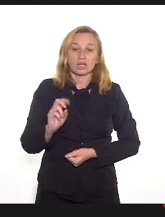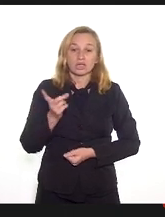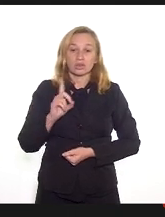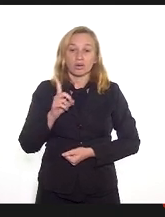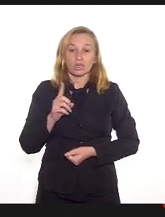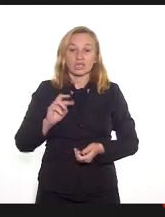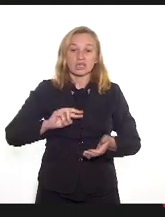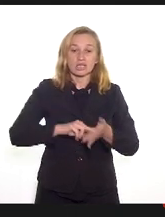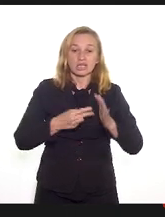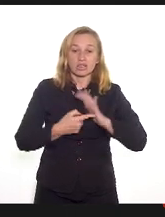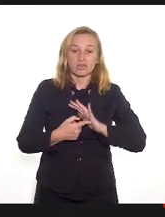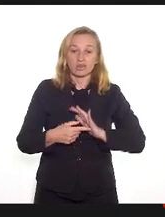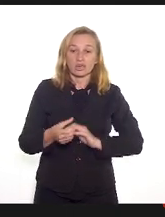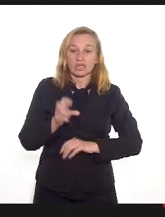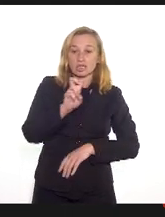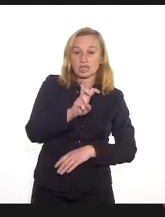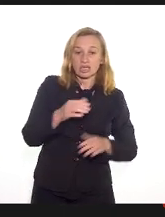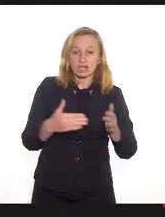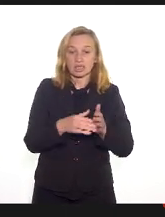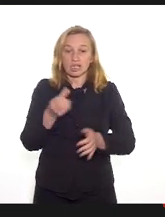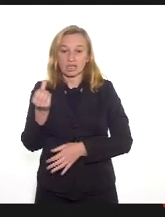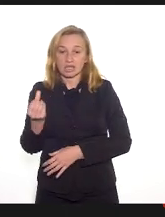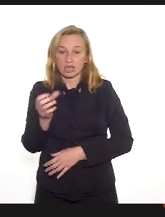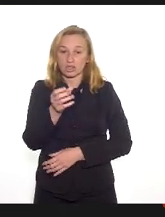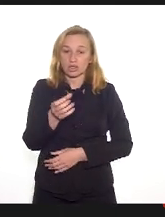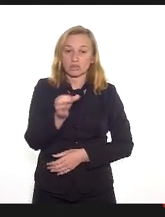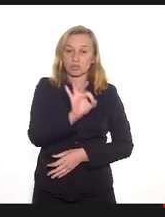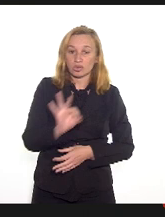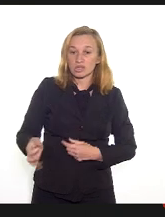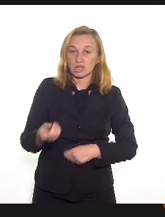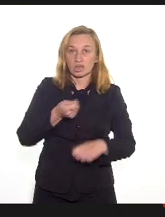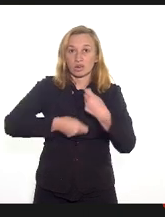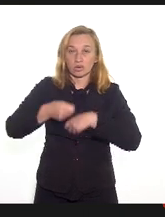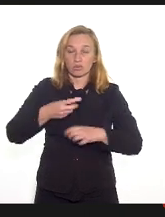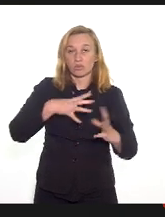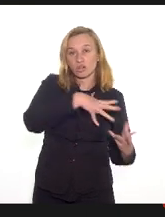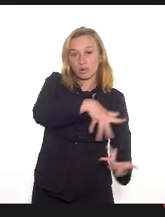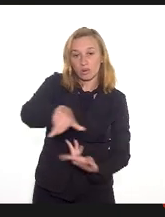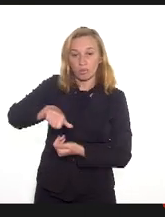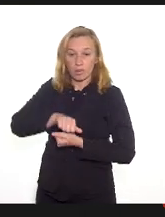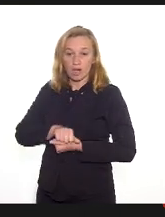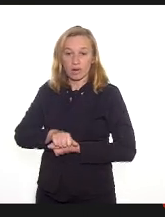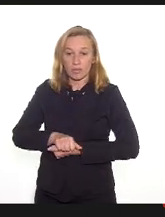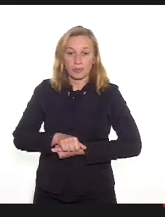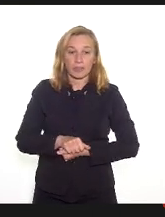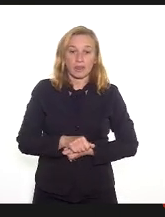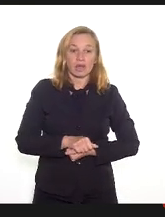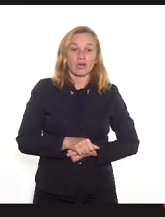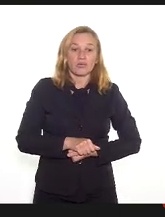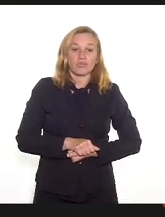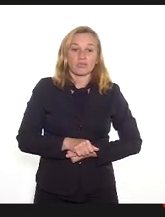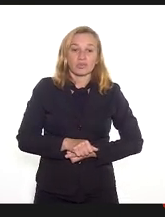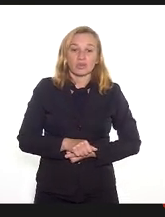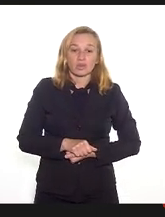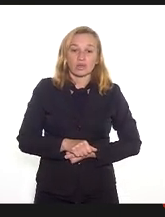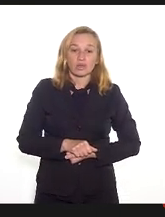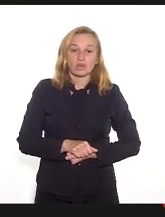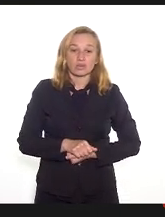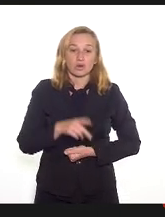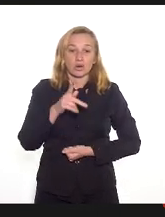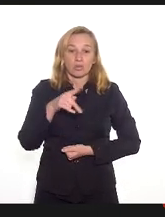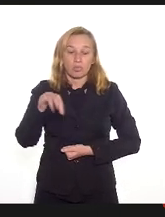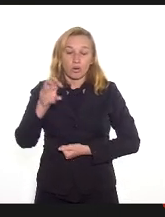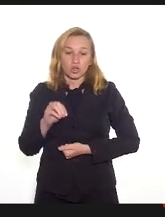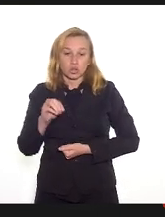de 5 a 6% na economia global. Espera-se uma geração de postos diretos